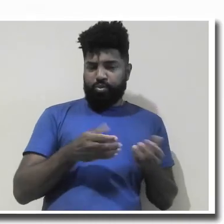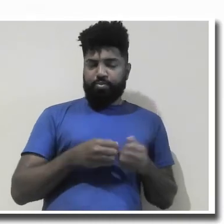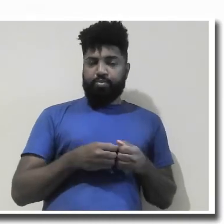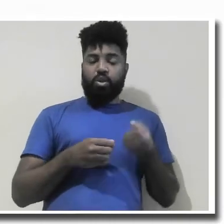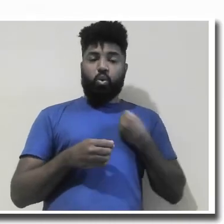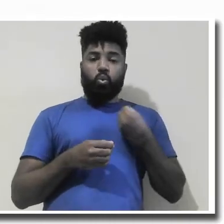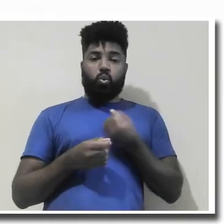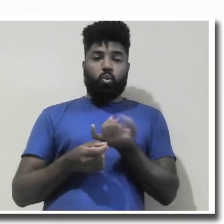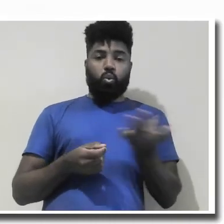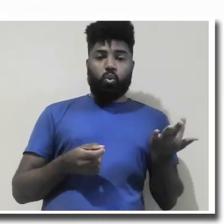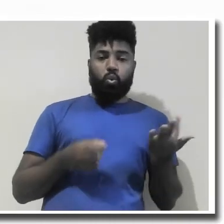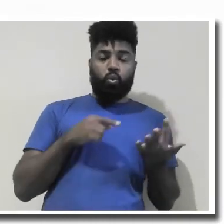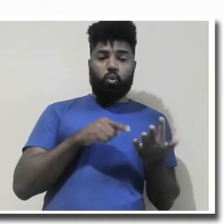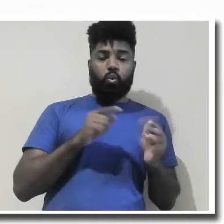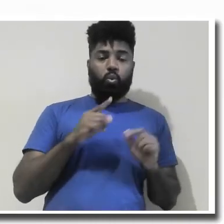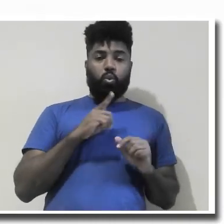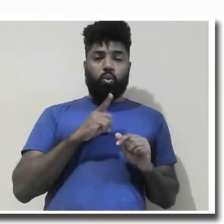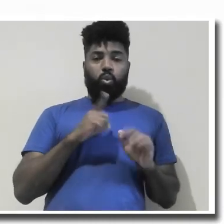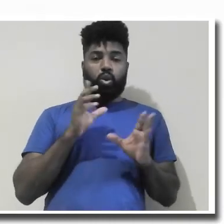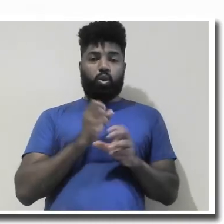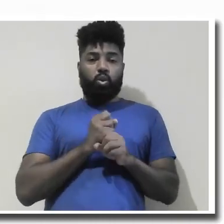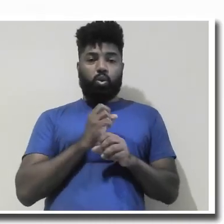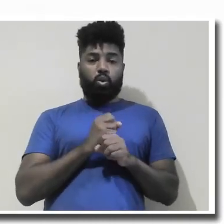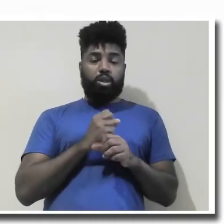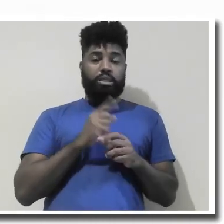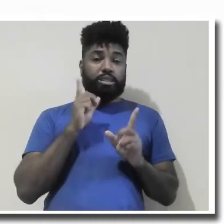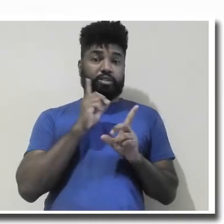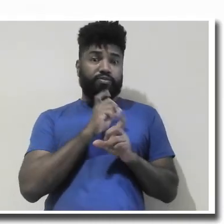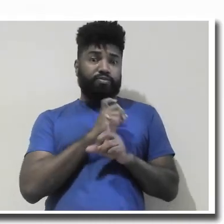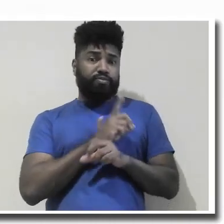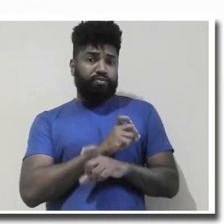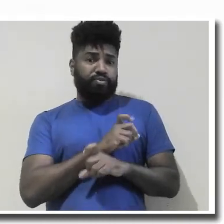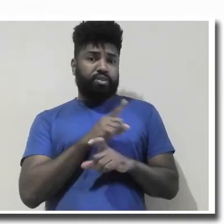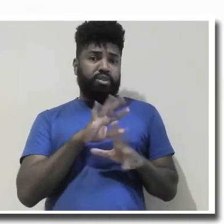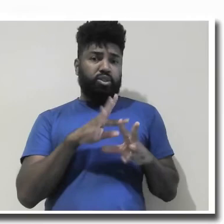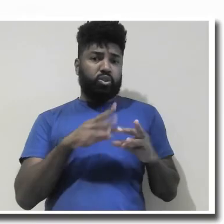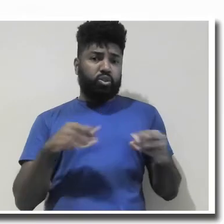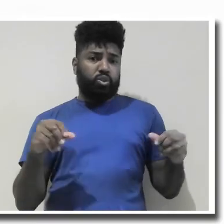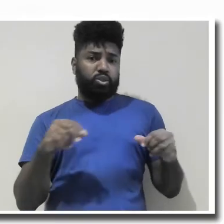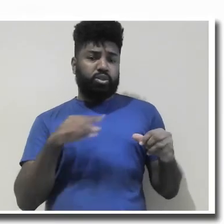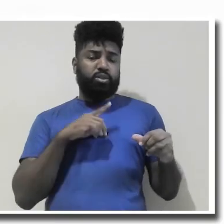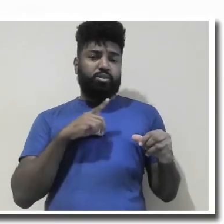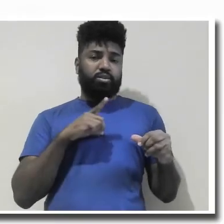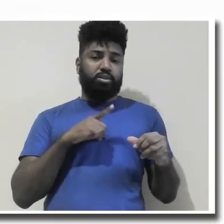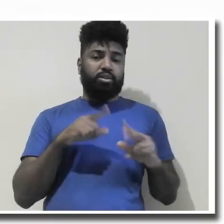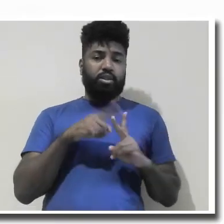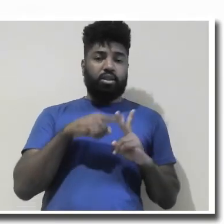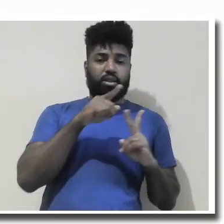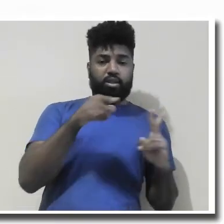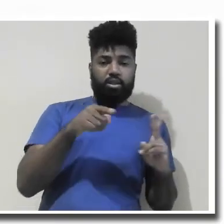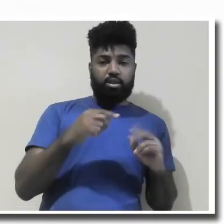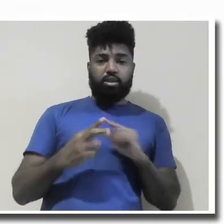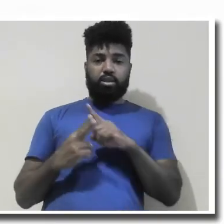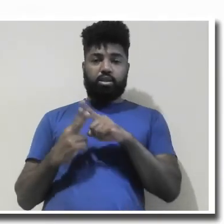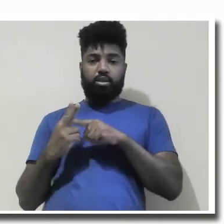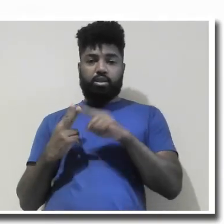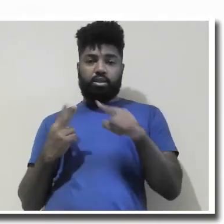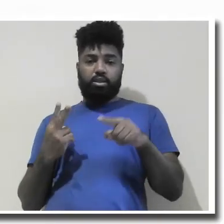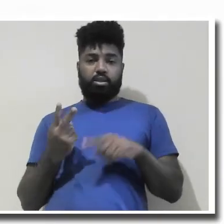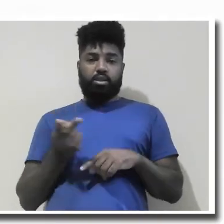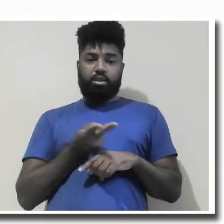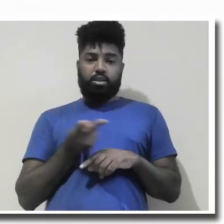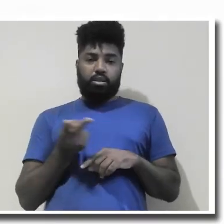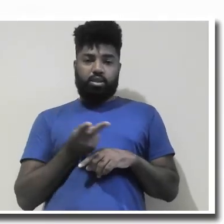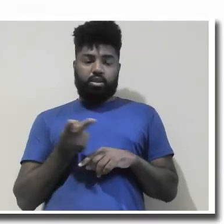que aqui causavam cálculos mais complexos foram dissolvidos em duas raízes. Portanto,